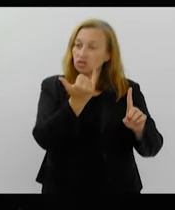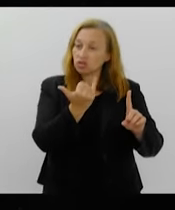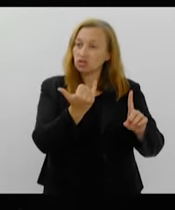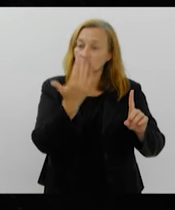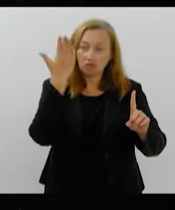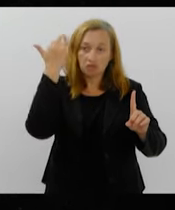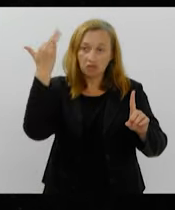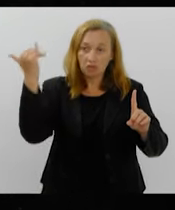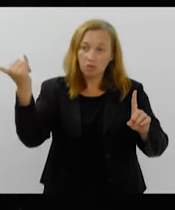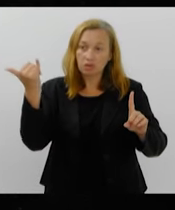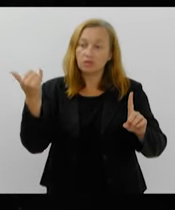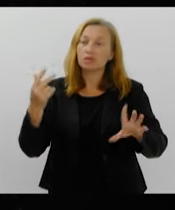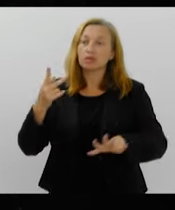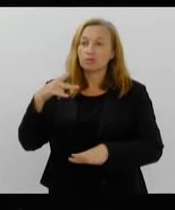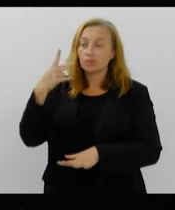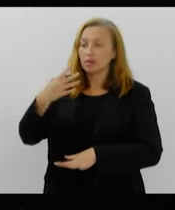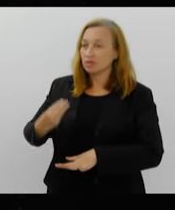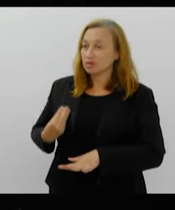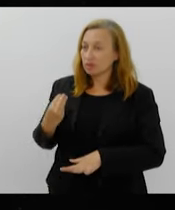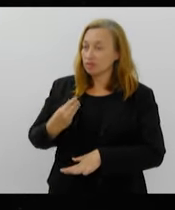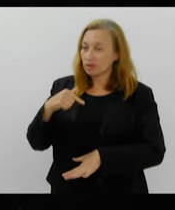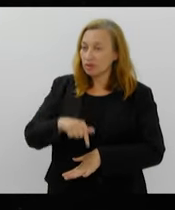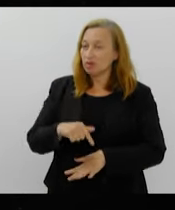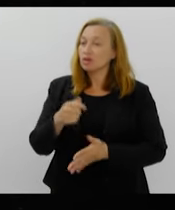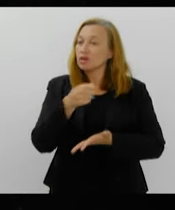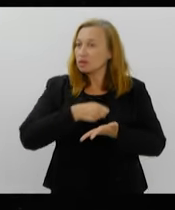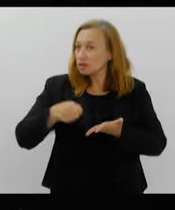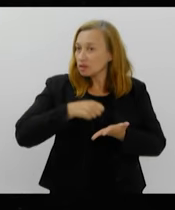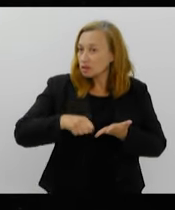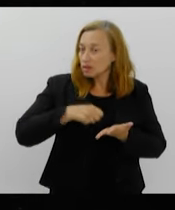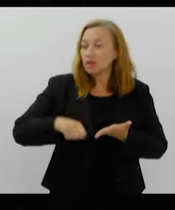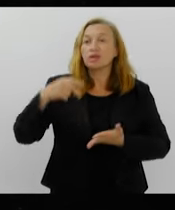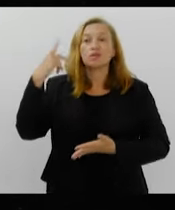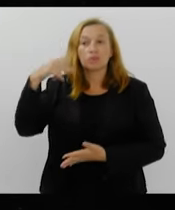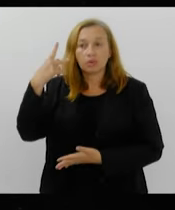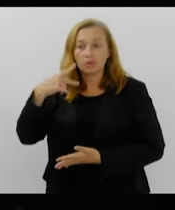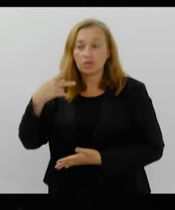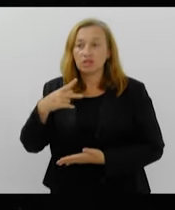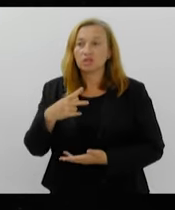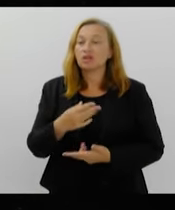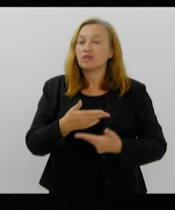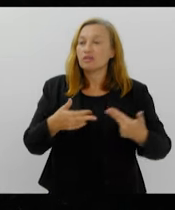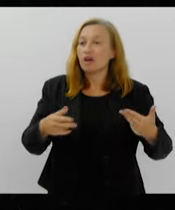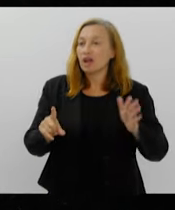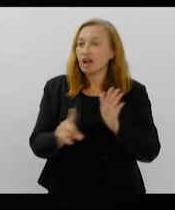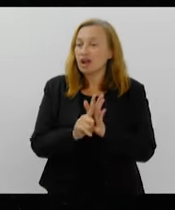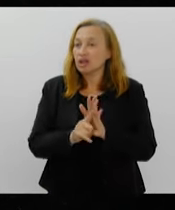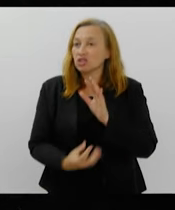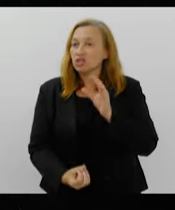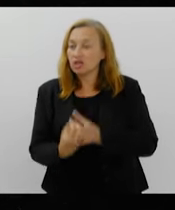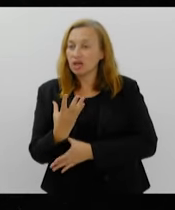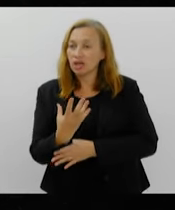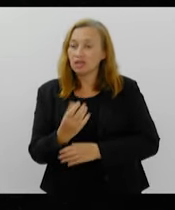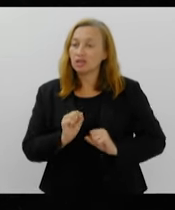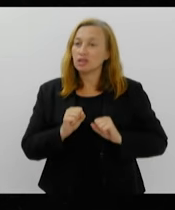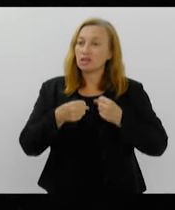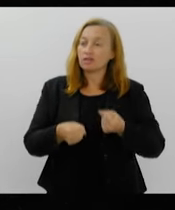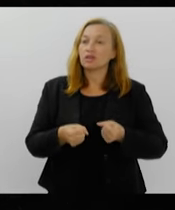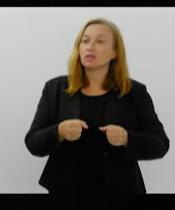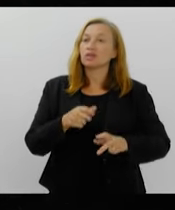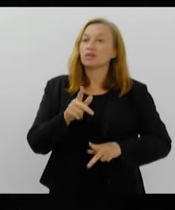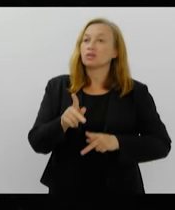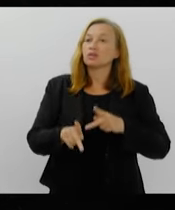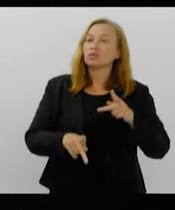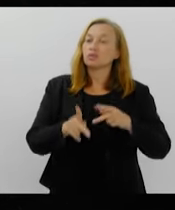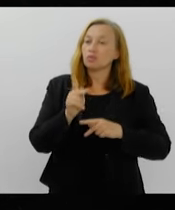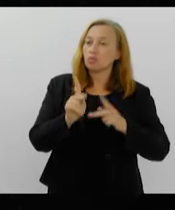nesse Parlamento autora escritora parlamentar autora de muitas leis em defesa do nosso povo esse